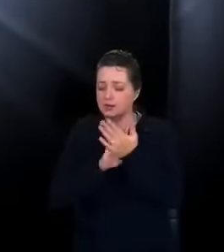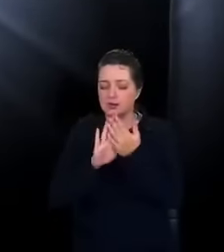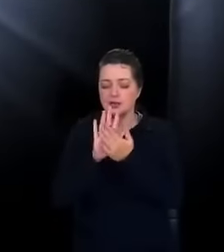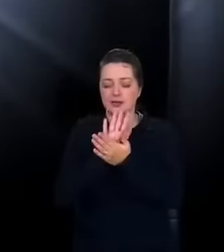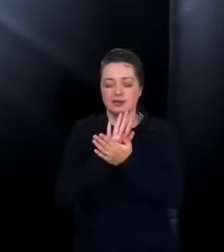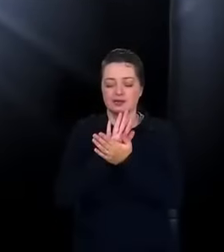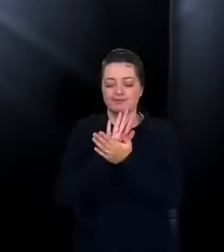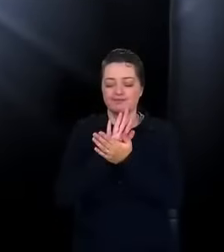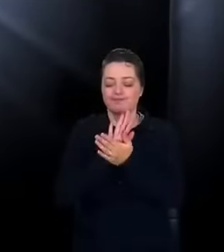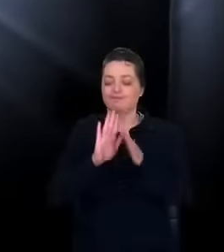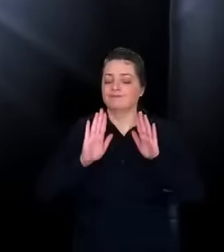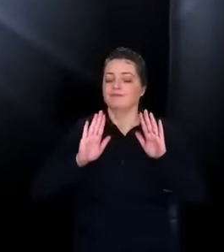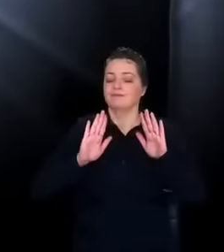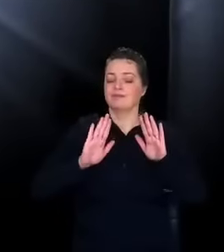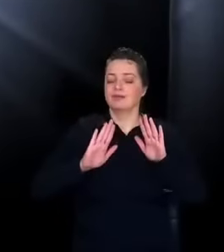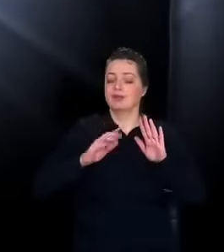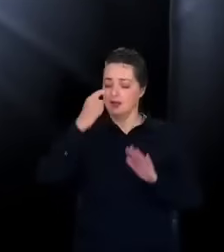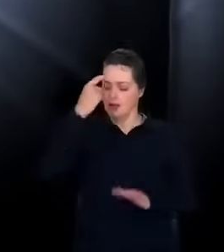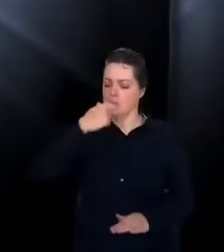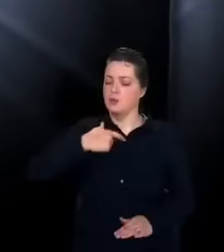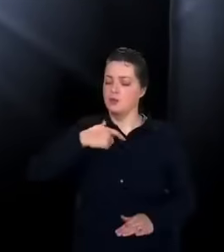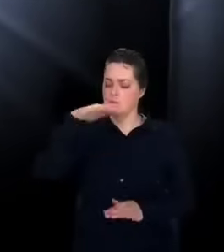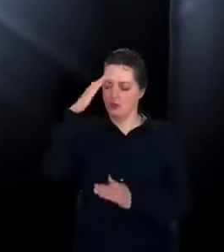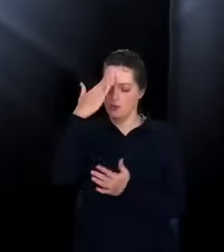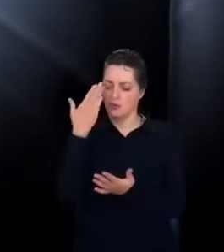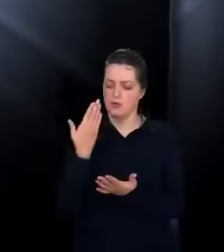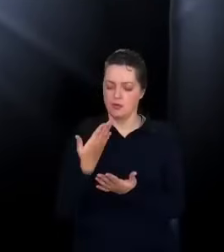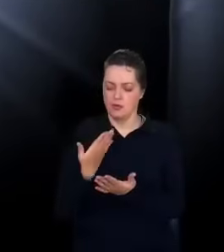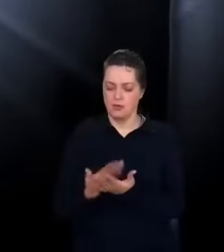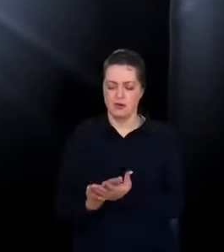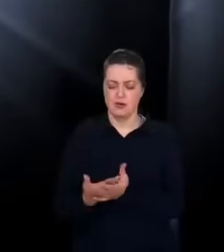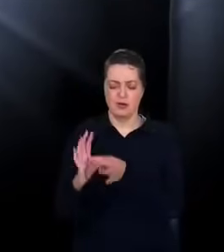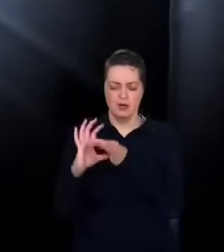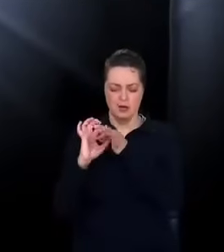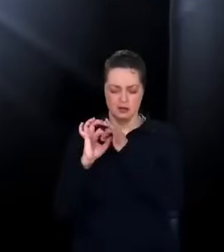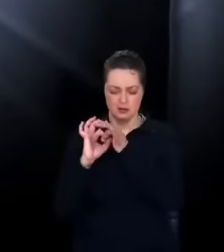Eu, porém, confio em ti,